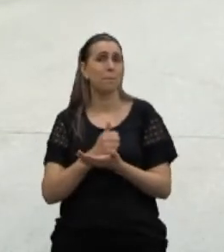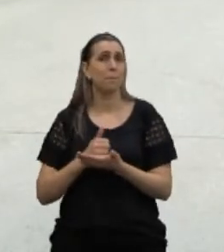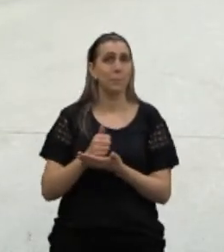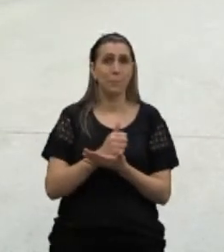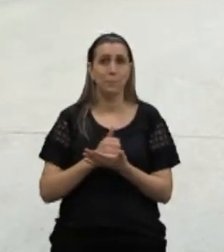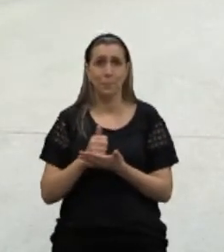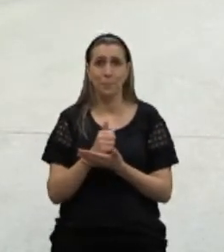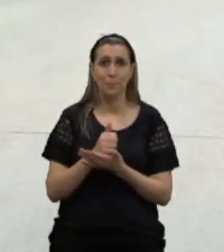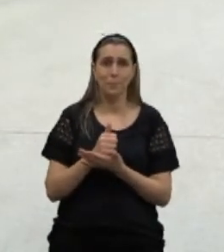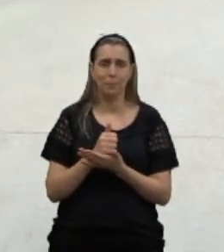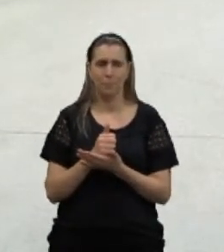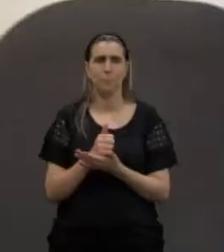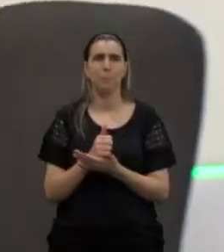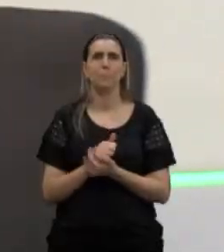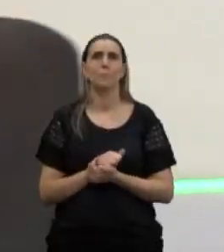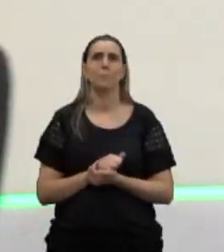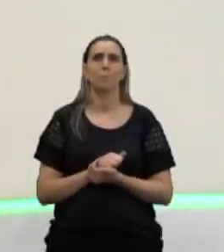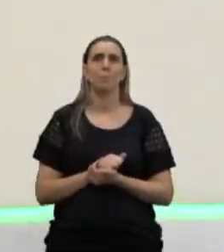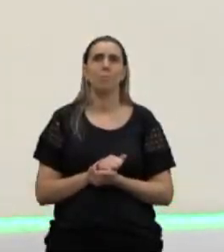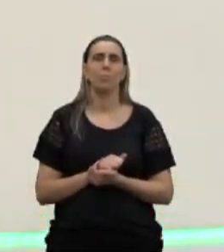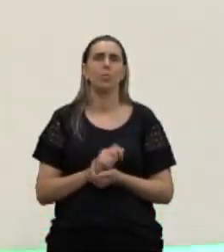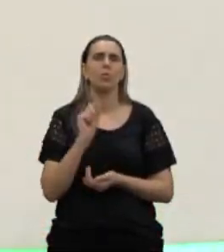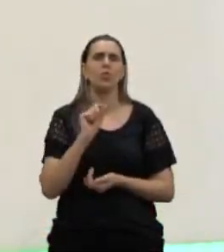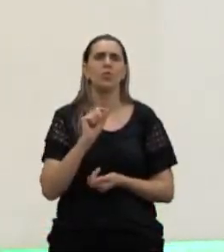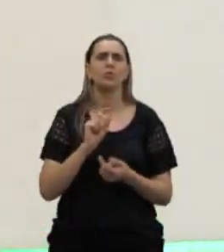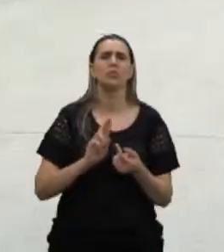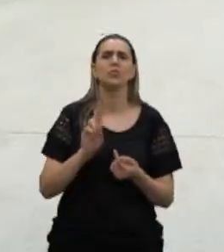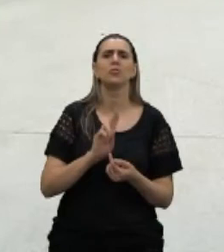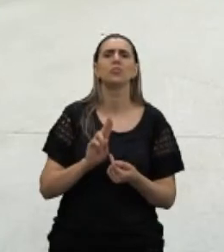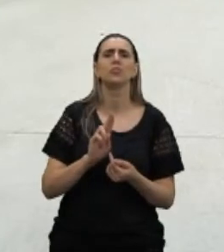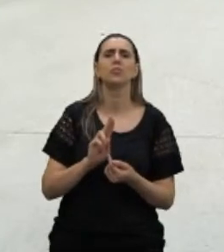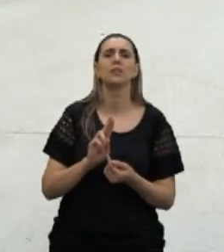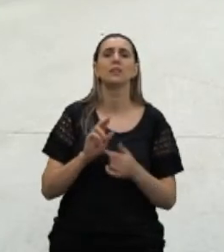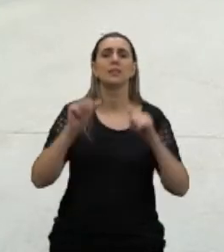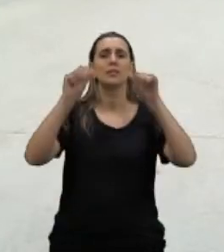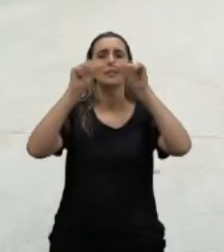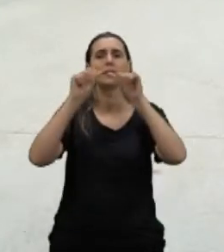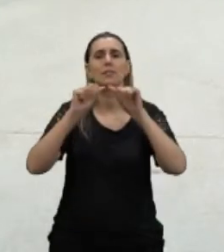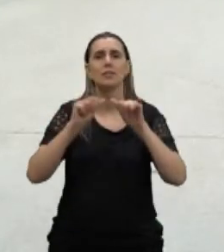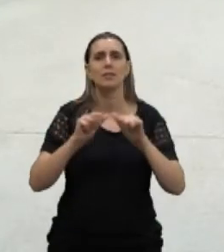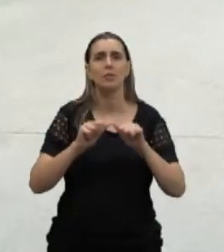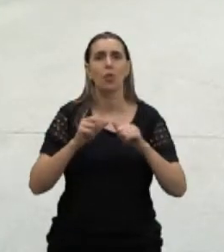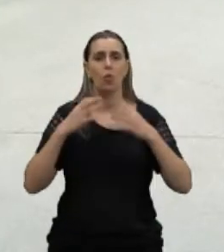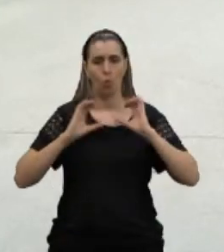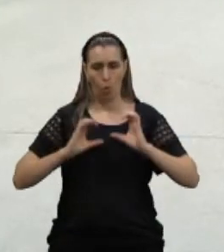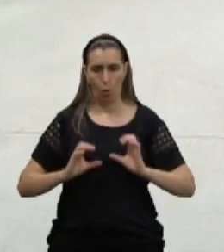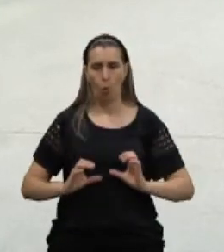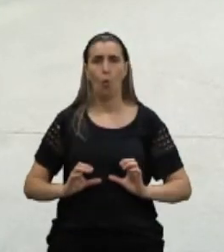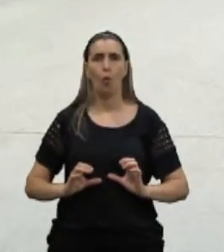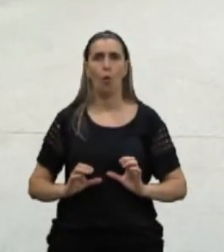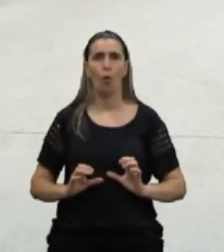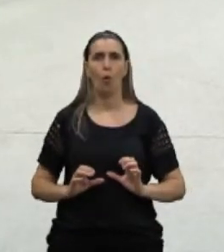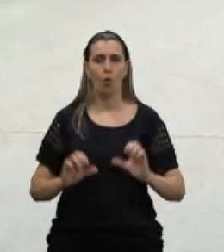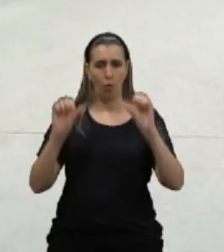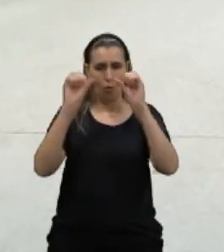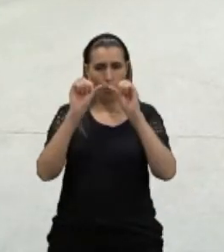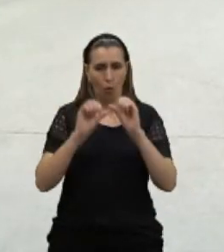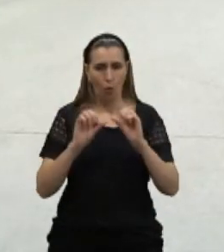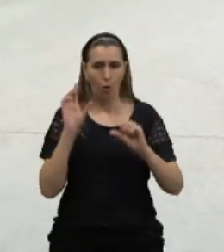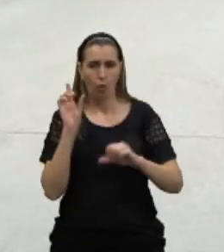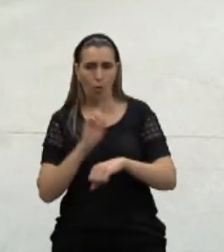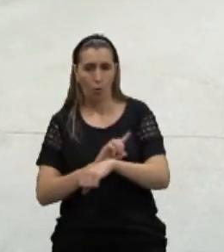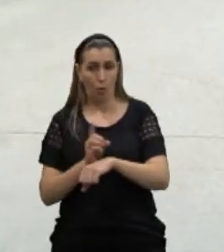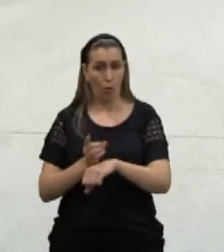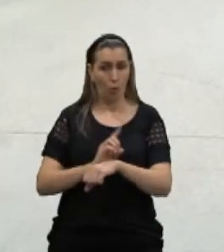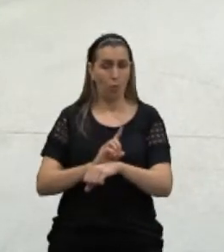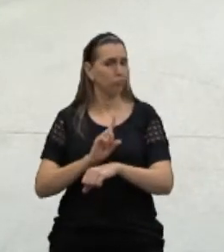tá? Jogo básico. O que, que vocês trabalharam? Simetria. Simetria corporal. Simetria, né? Na velocidade,